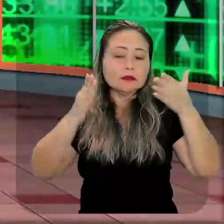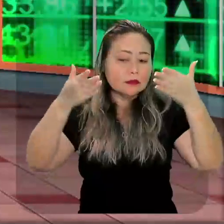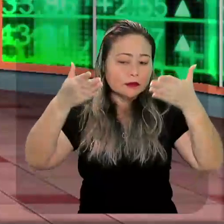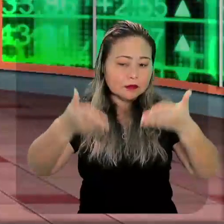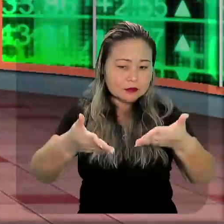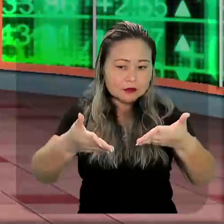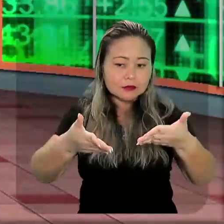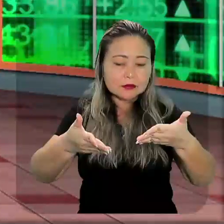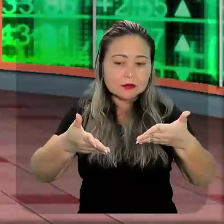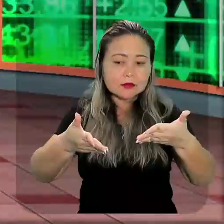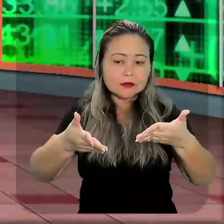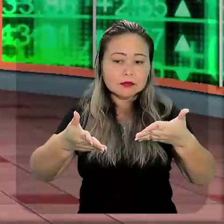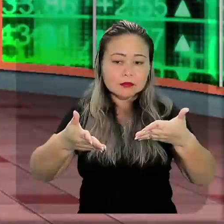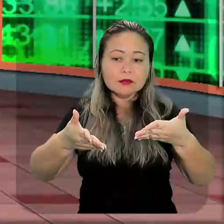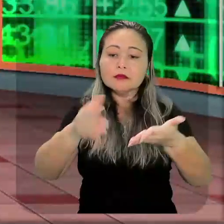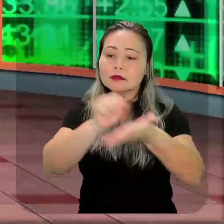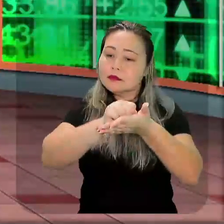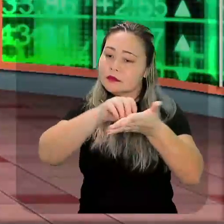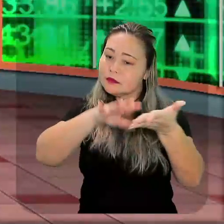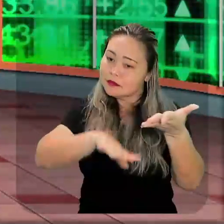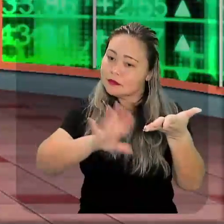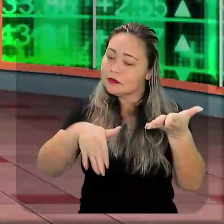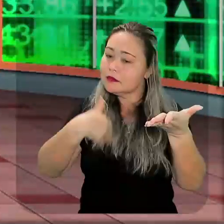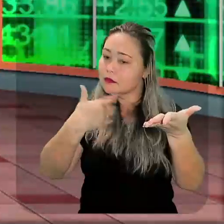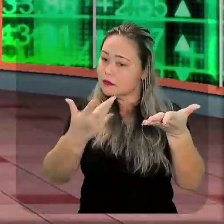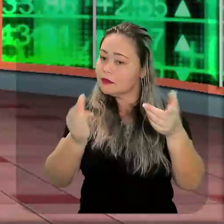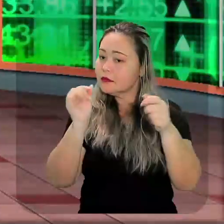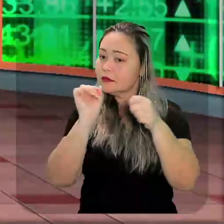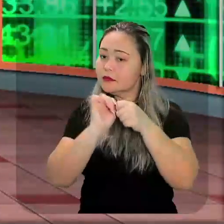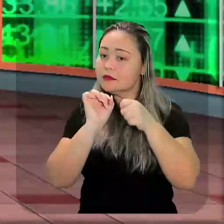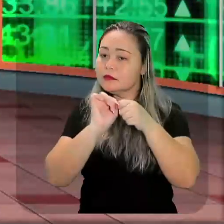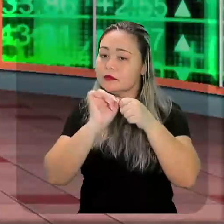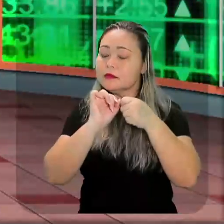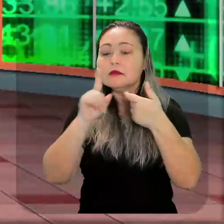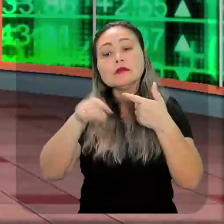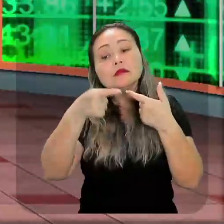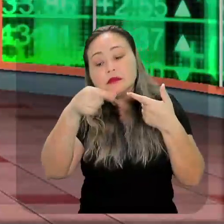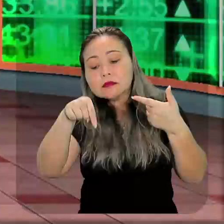aí nas atividades que foram feitas,